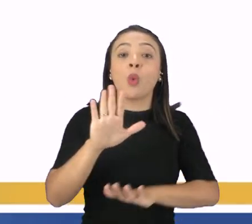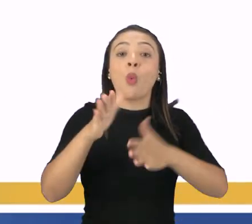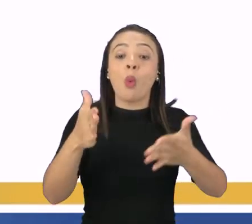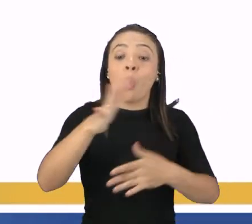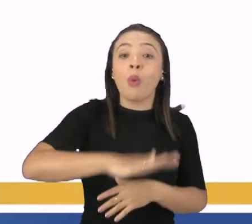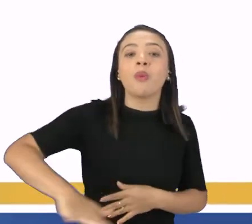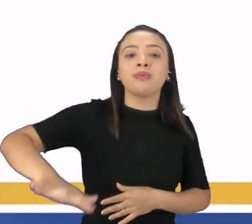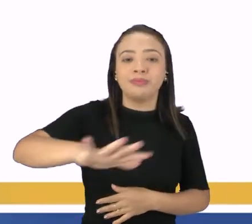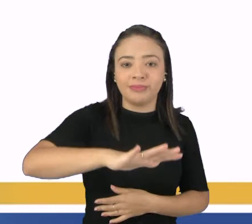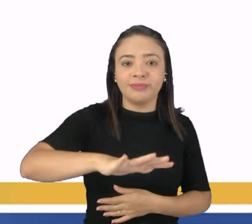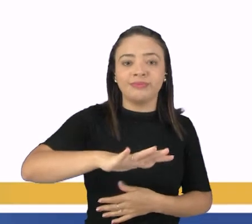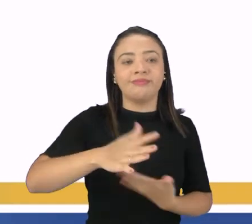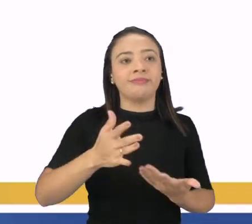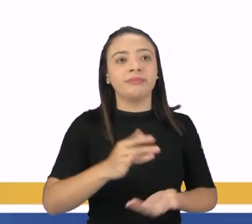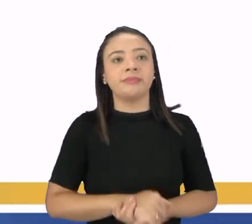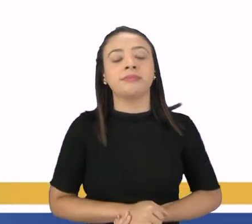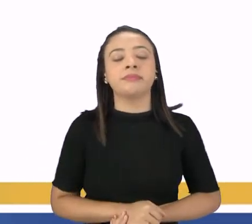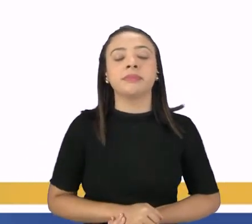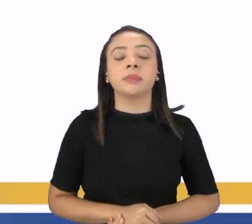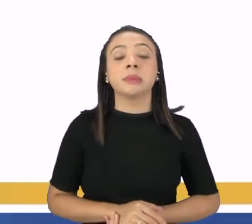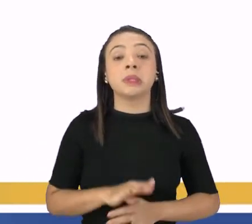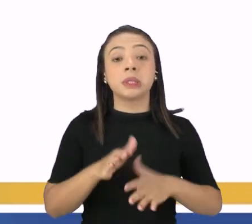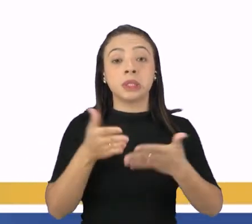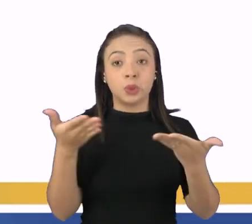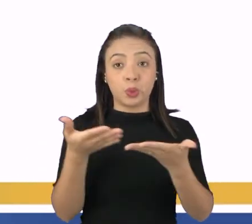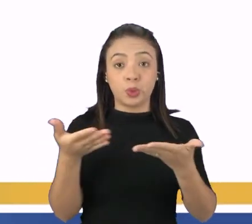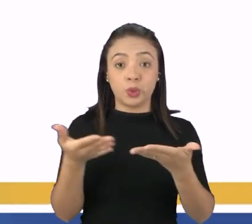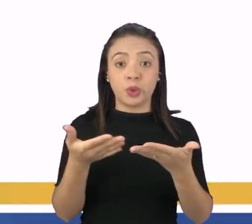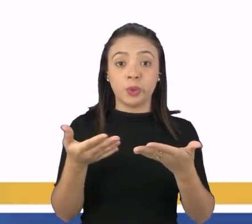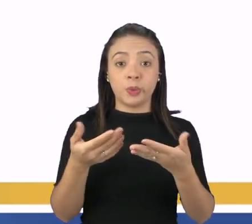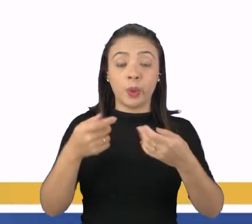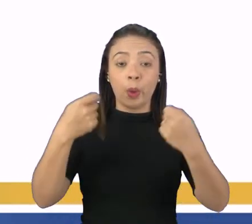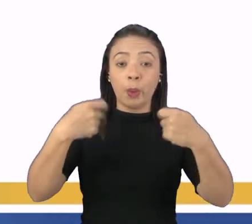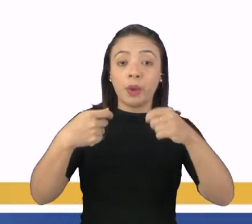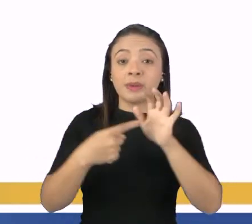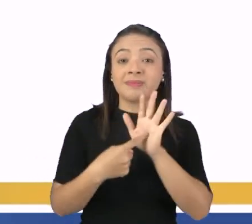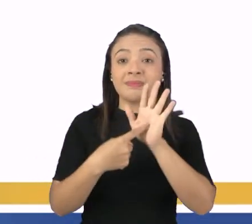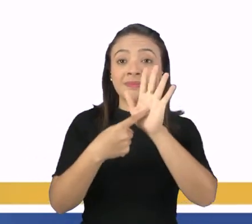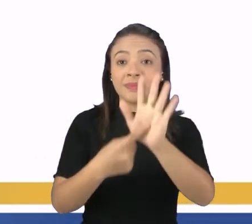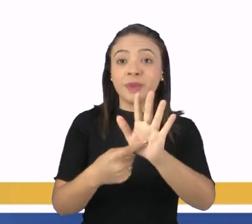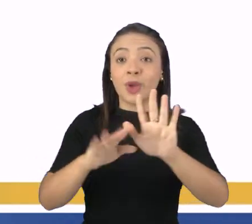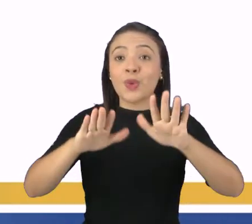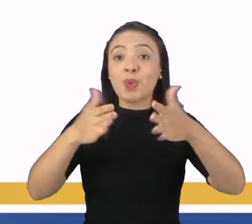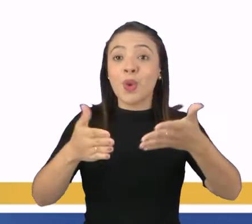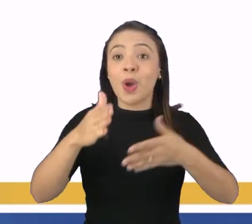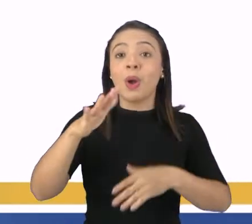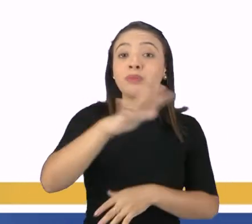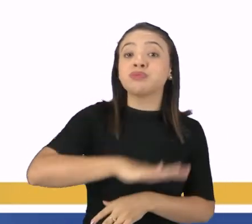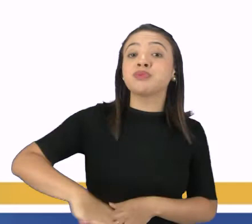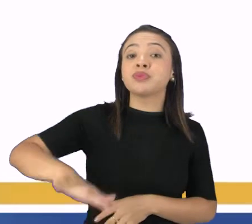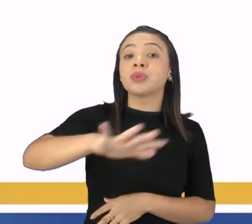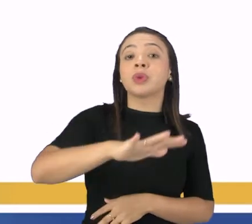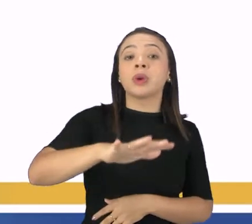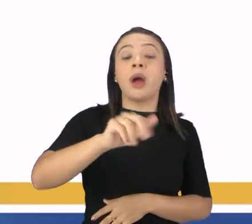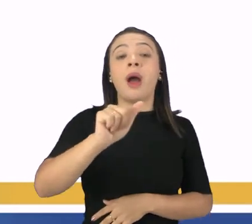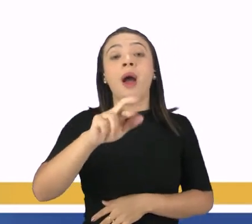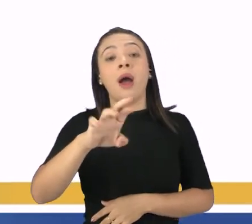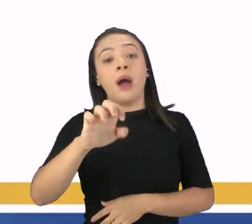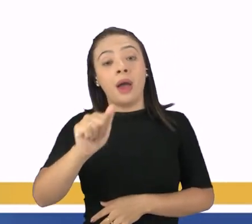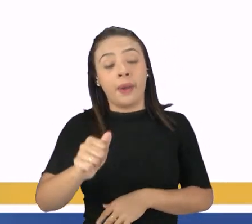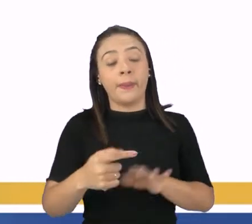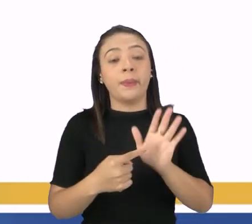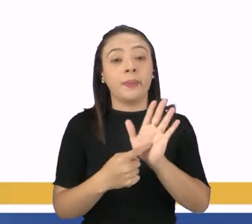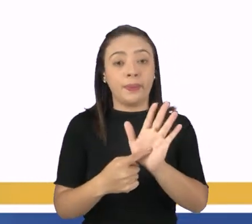o que precisamos aí, na verdade, né, é determinar a área, né, desse terreno aí em